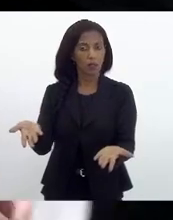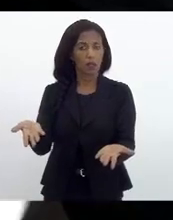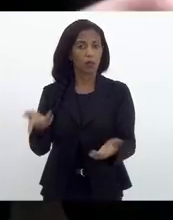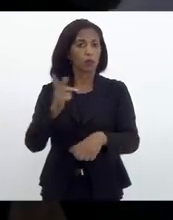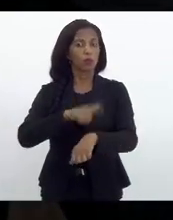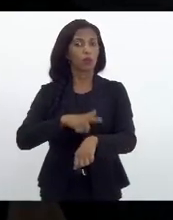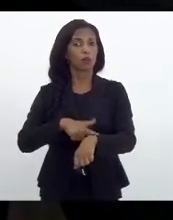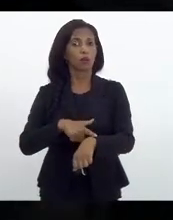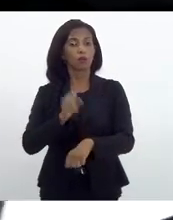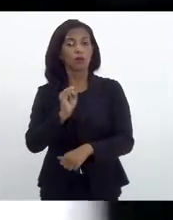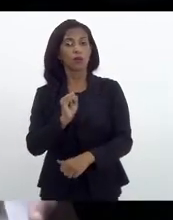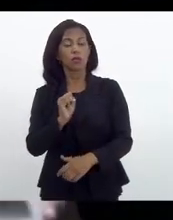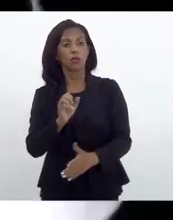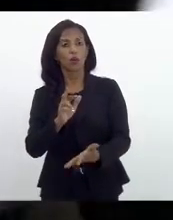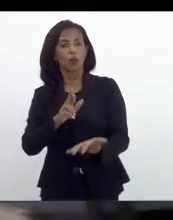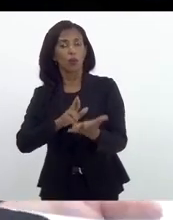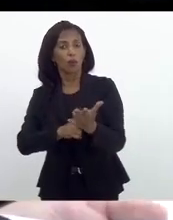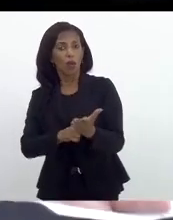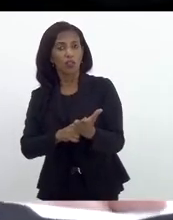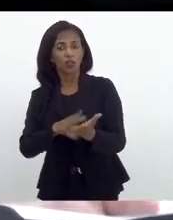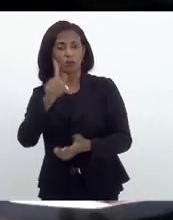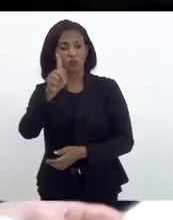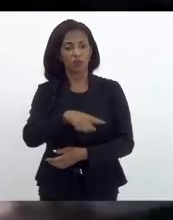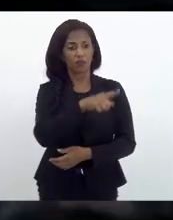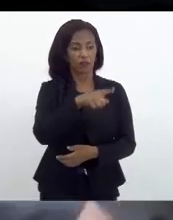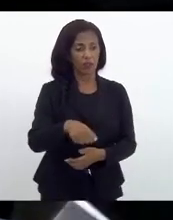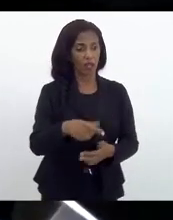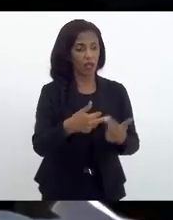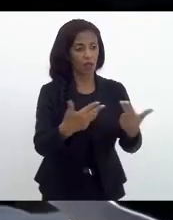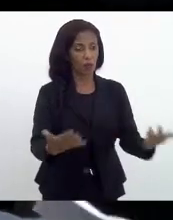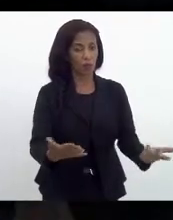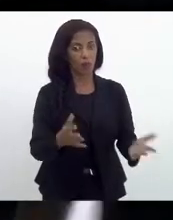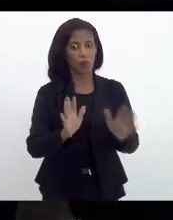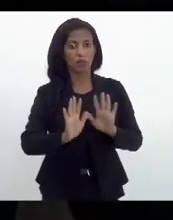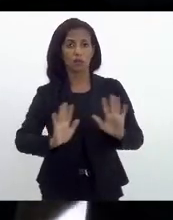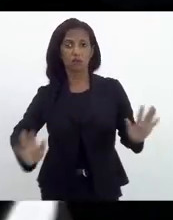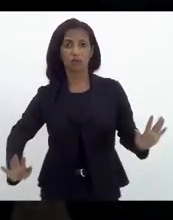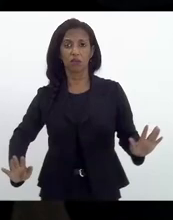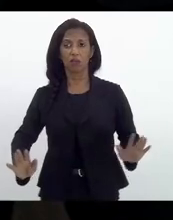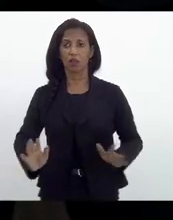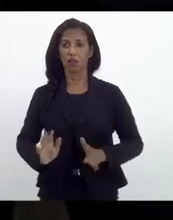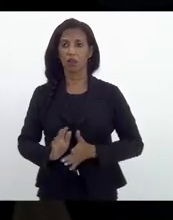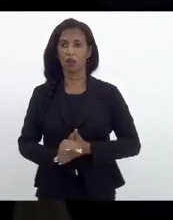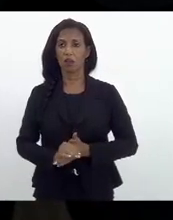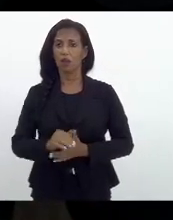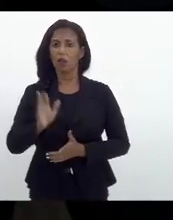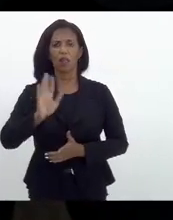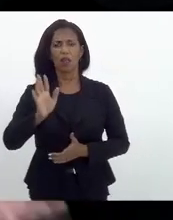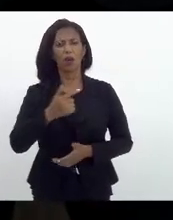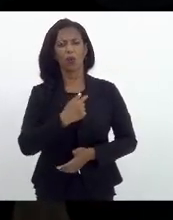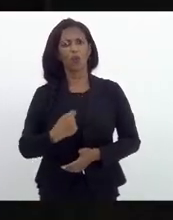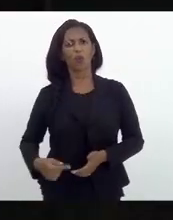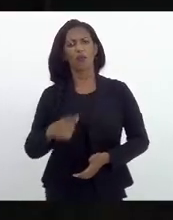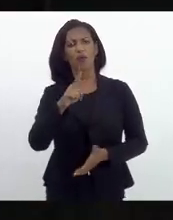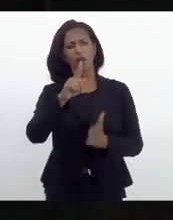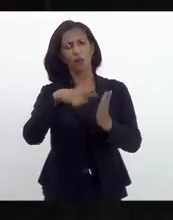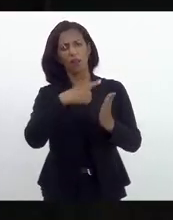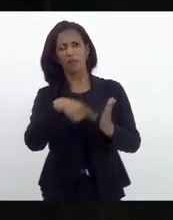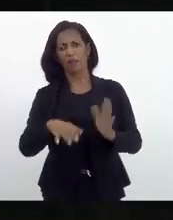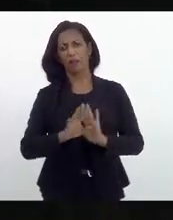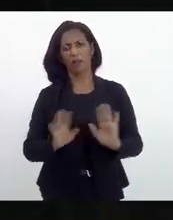prazo se o regime vetar é uma coisa agora se o regime não vetar não, o regime não veta nada quem veta é o governo nós vamos tentar o entendimento